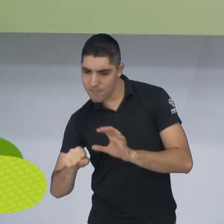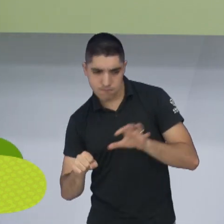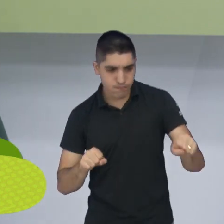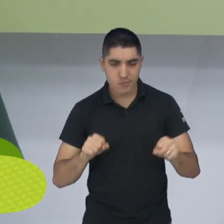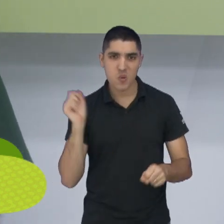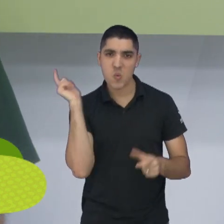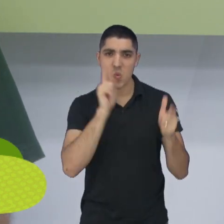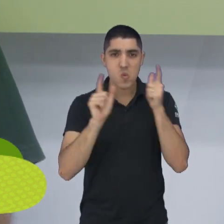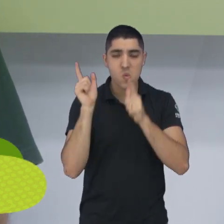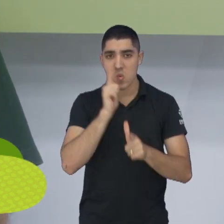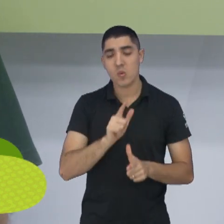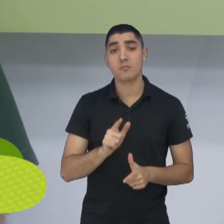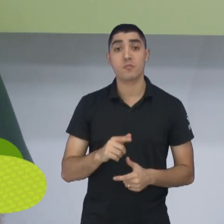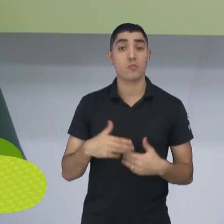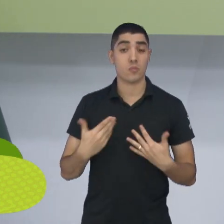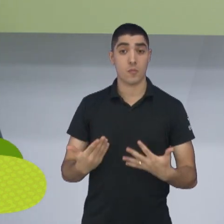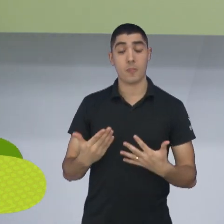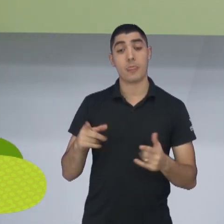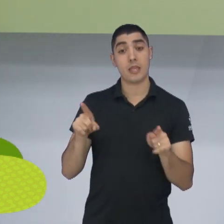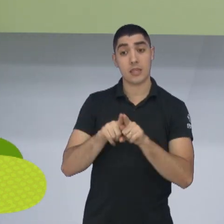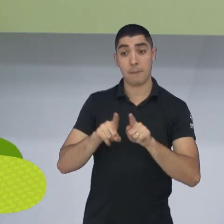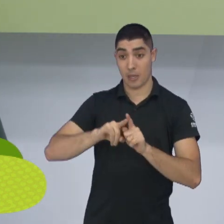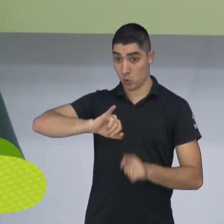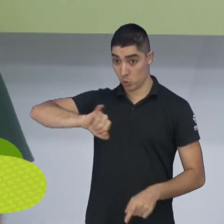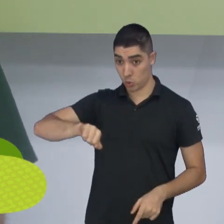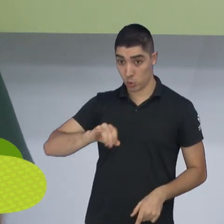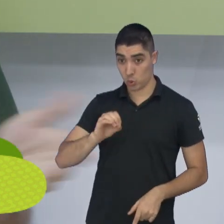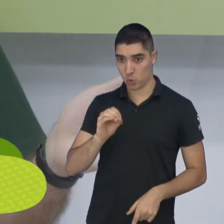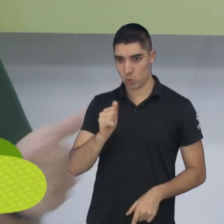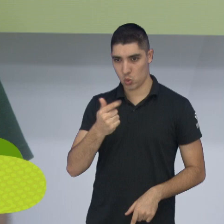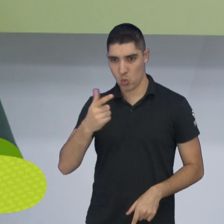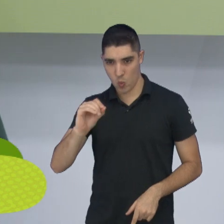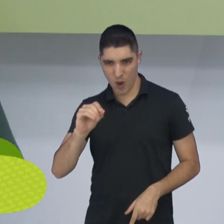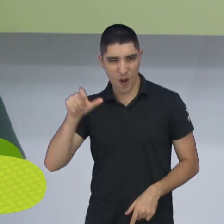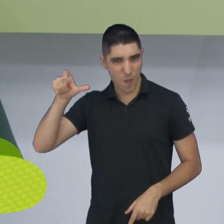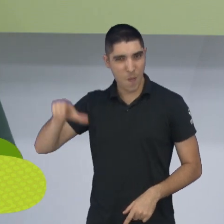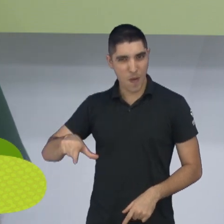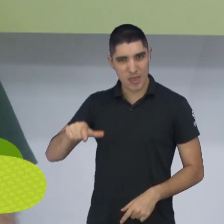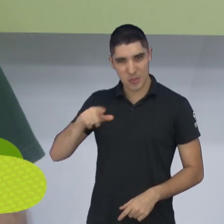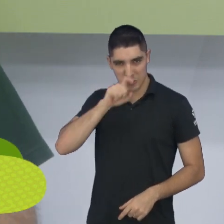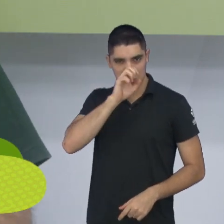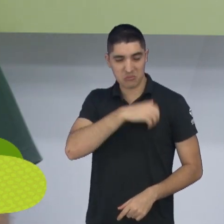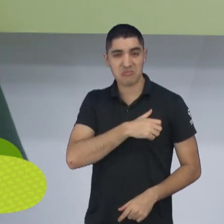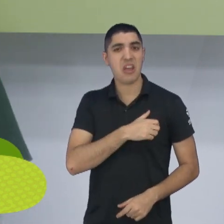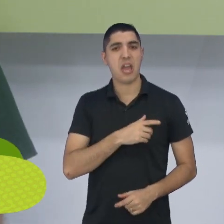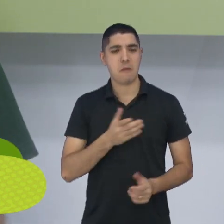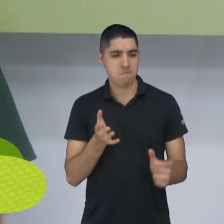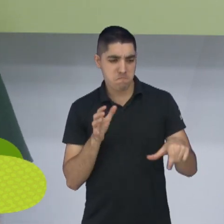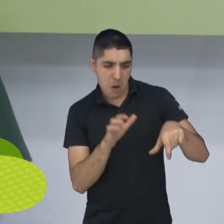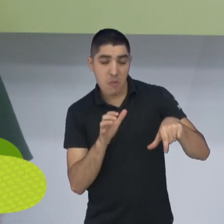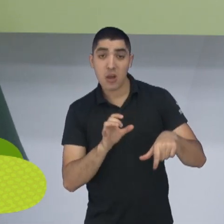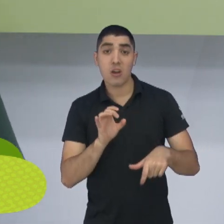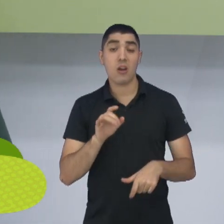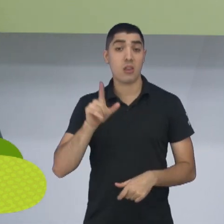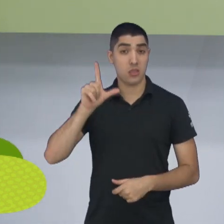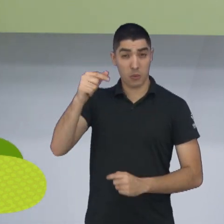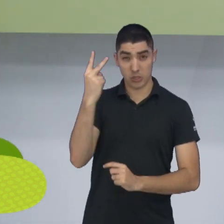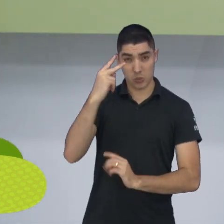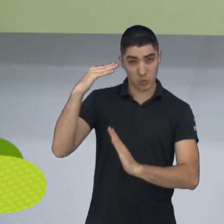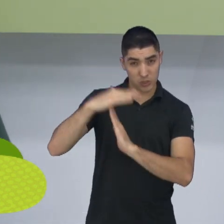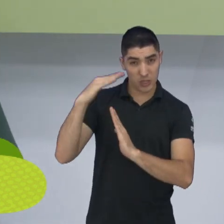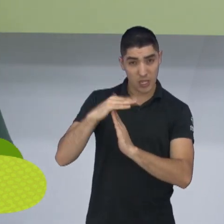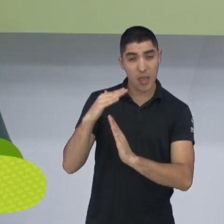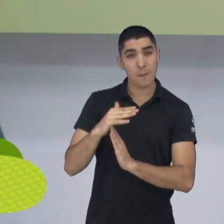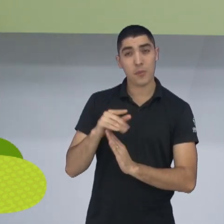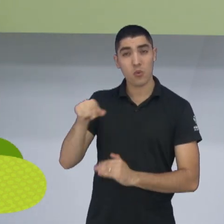umas 3 vezes com o João Gabriel, que foi o nome da partida. E no segundo tempo, nada aconteceu, a não ser o último lance lá, que o